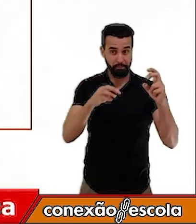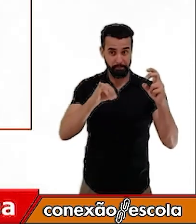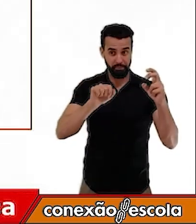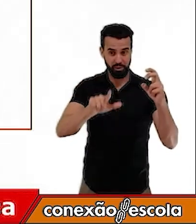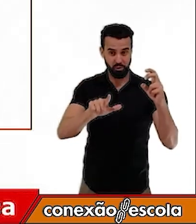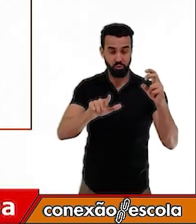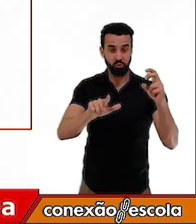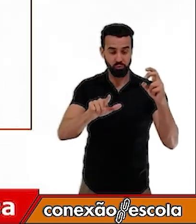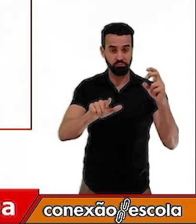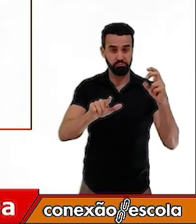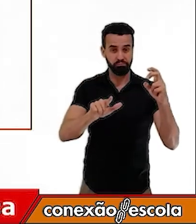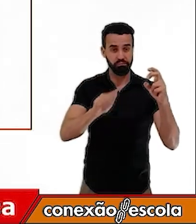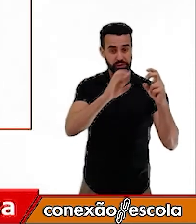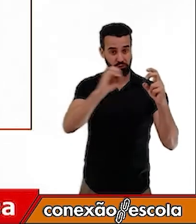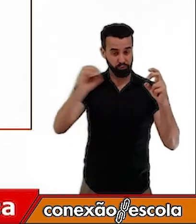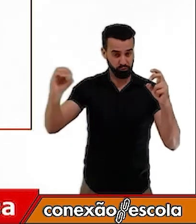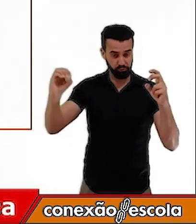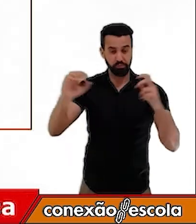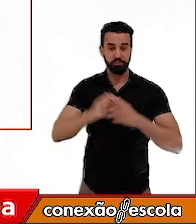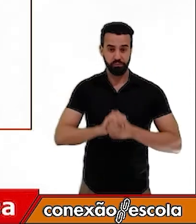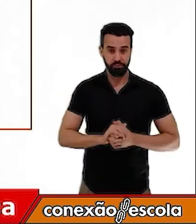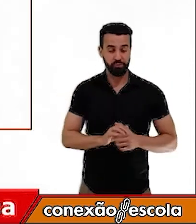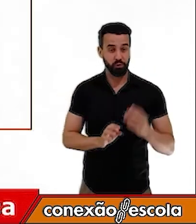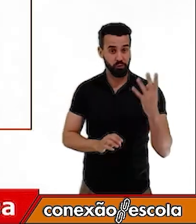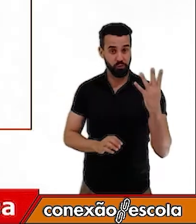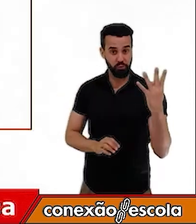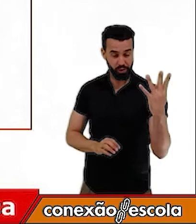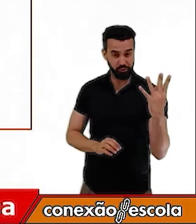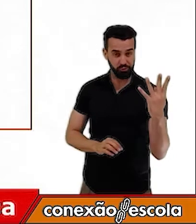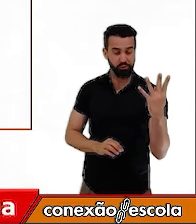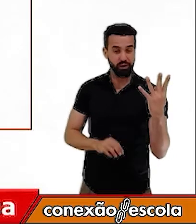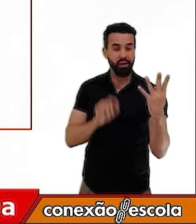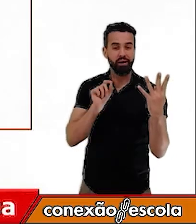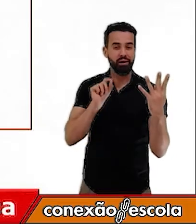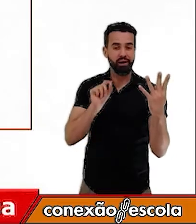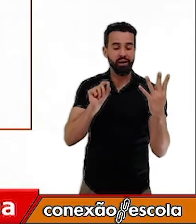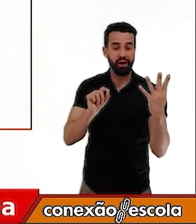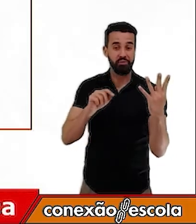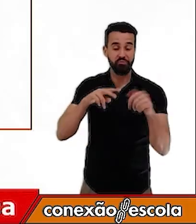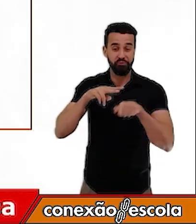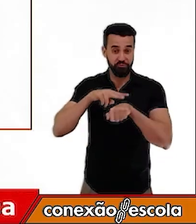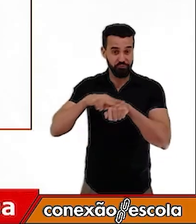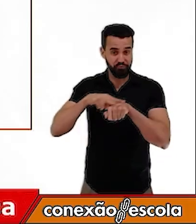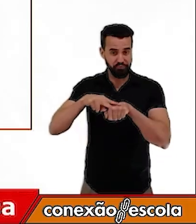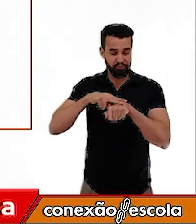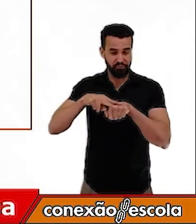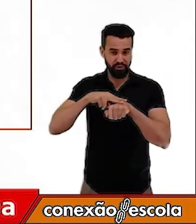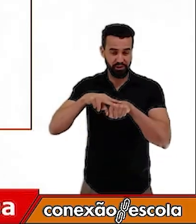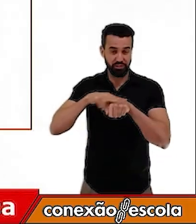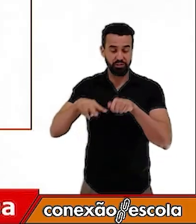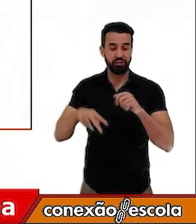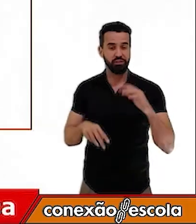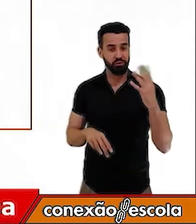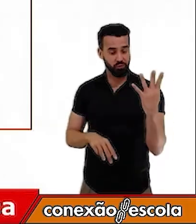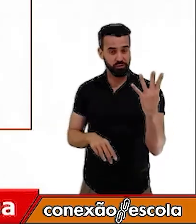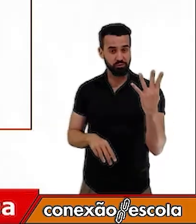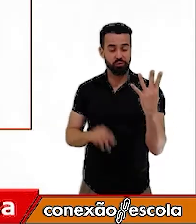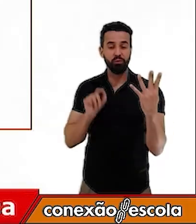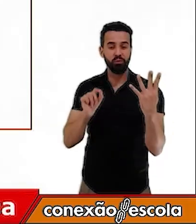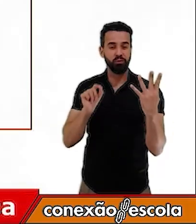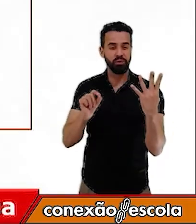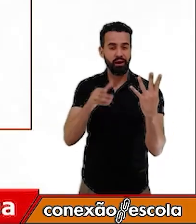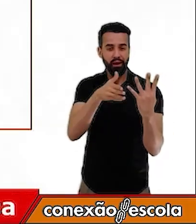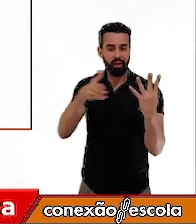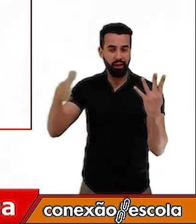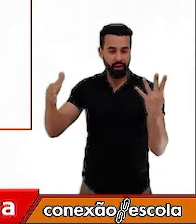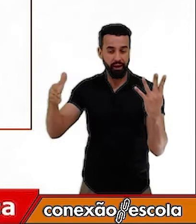o valor 5.000. O 4 que eu utilizei a ficha verde para representar a ordem